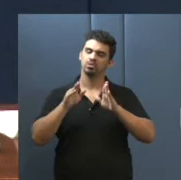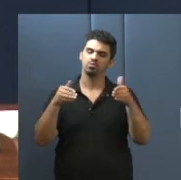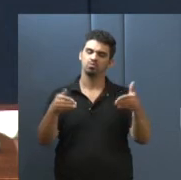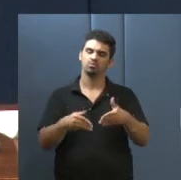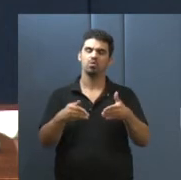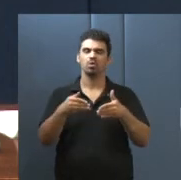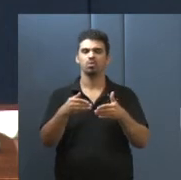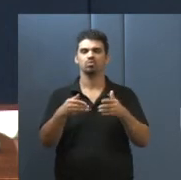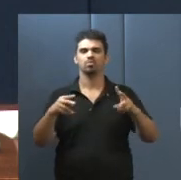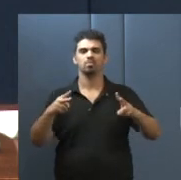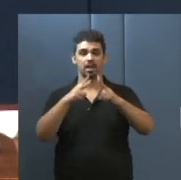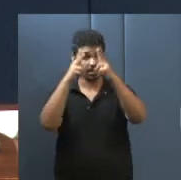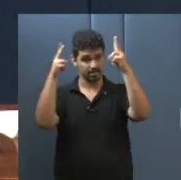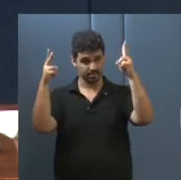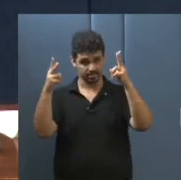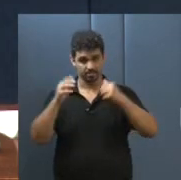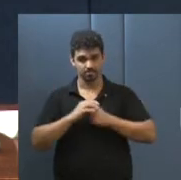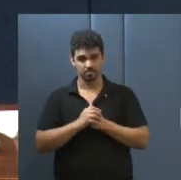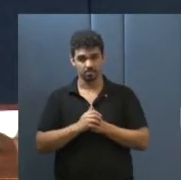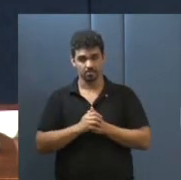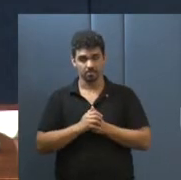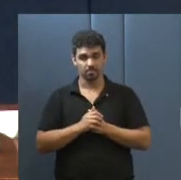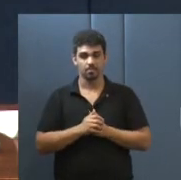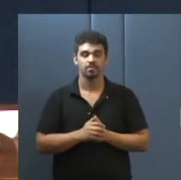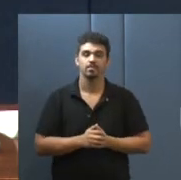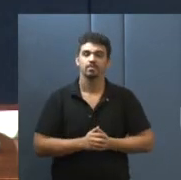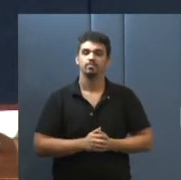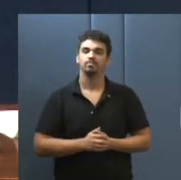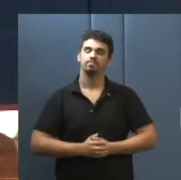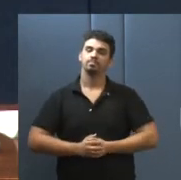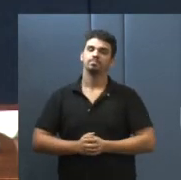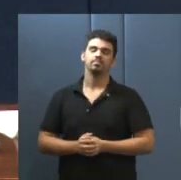ano é o seguinte: a situação